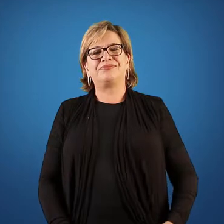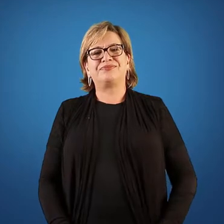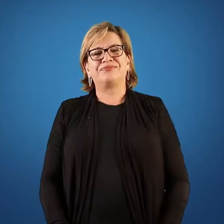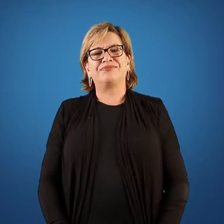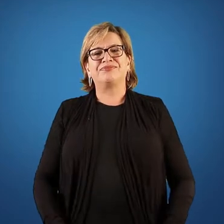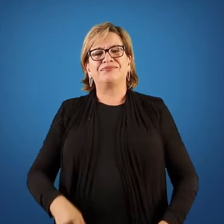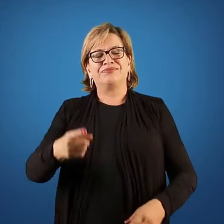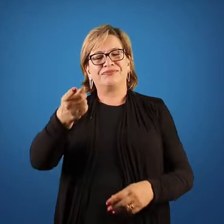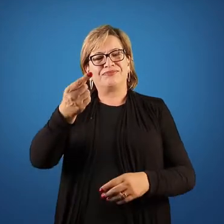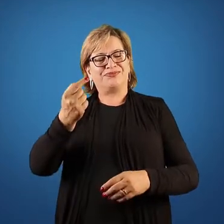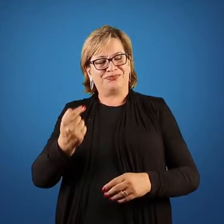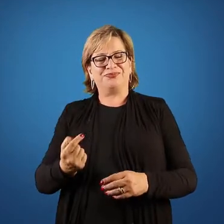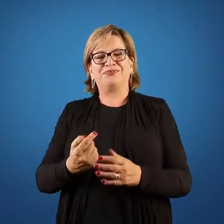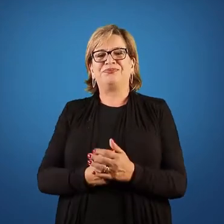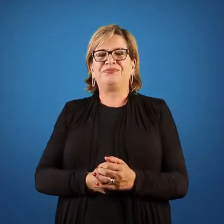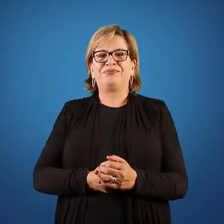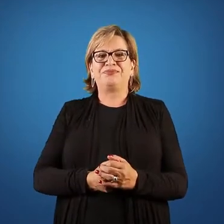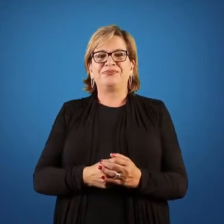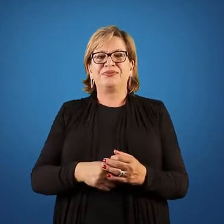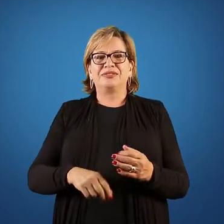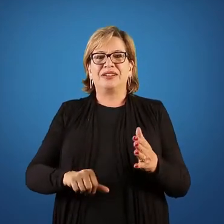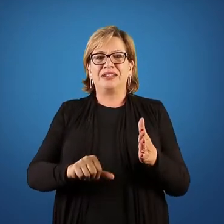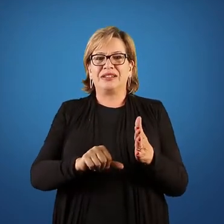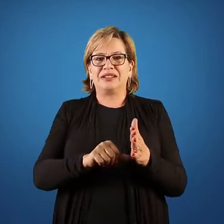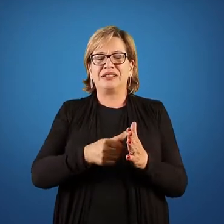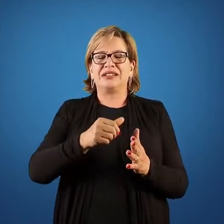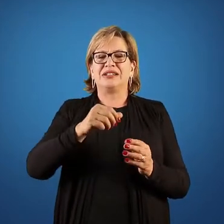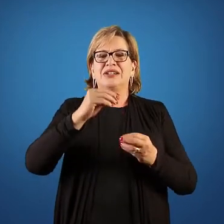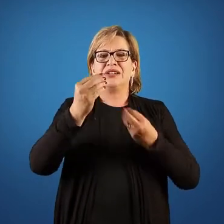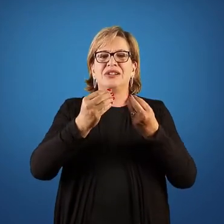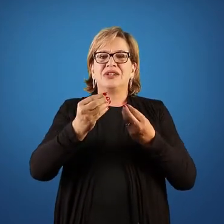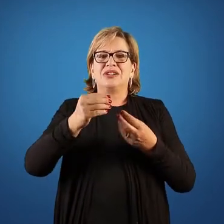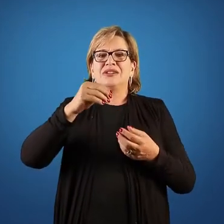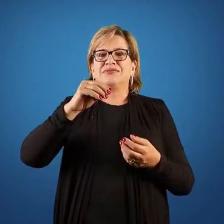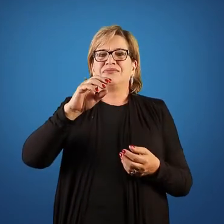descer, apoia. E o primeiro elemento